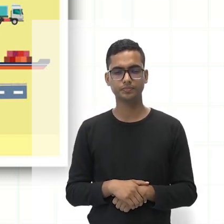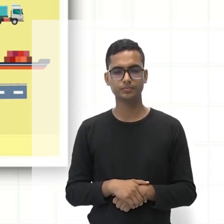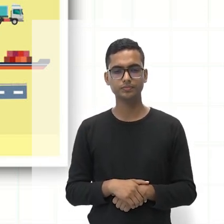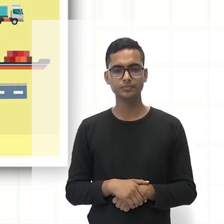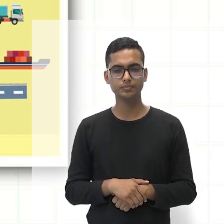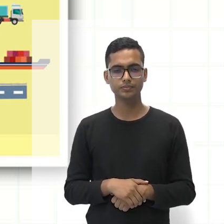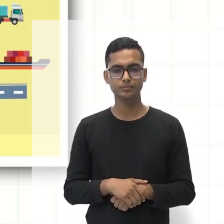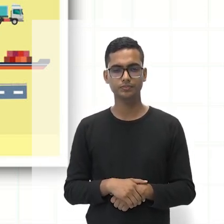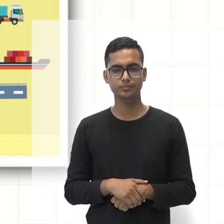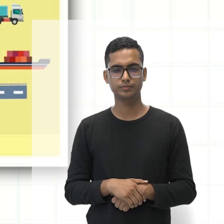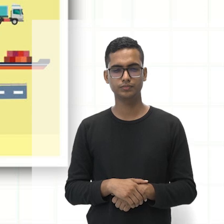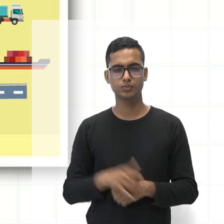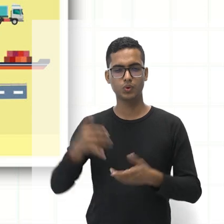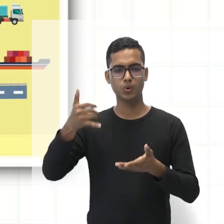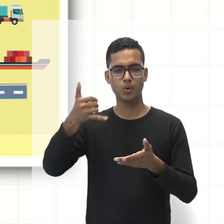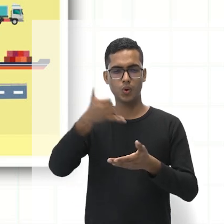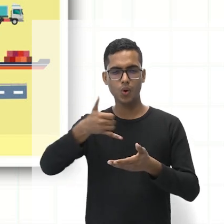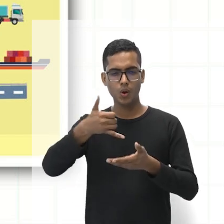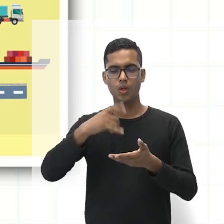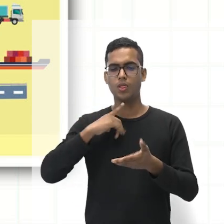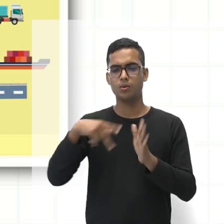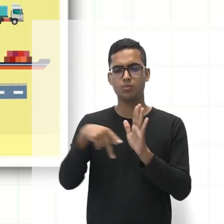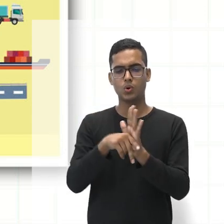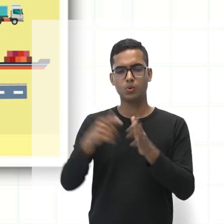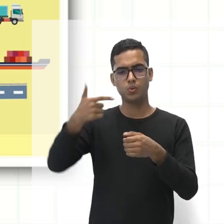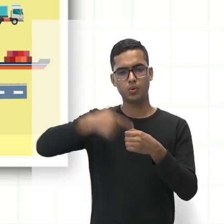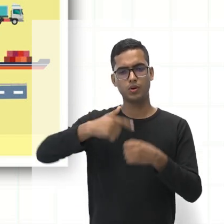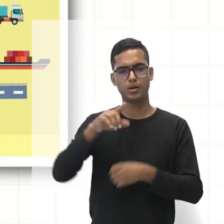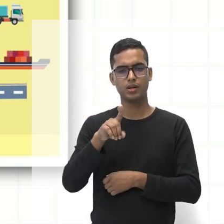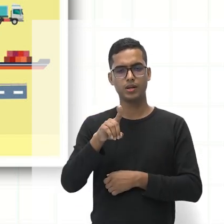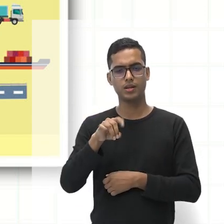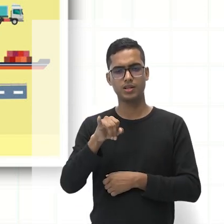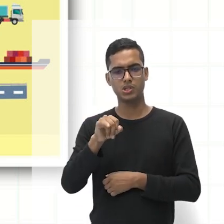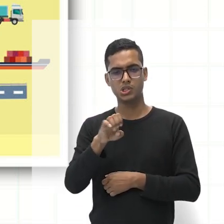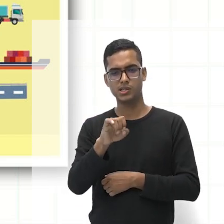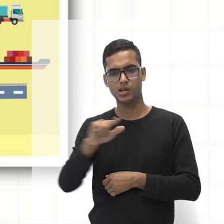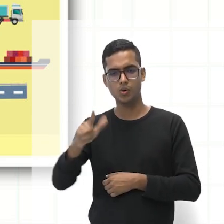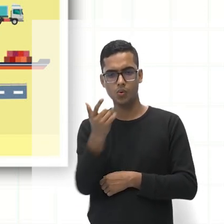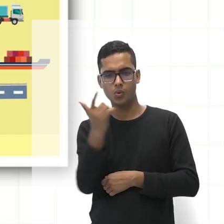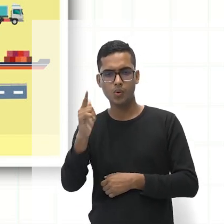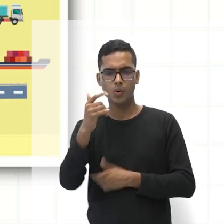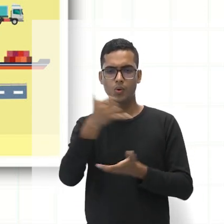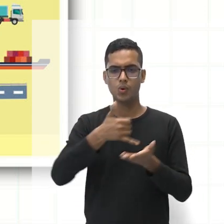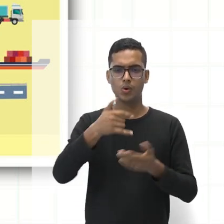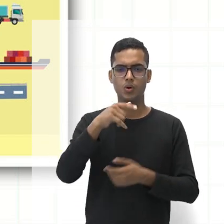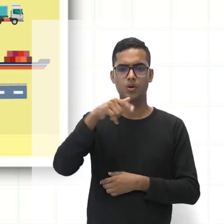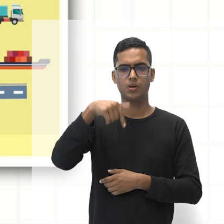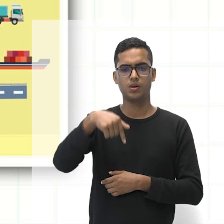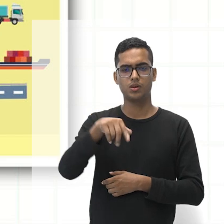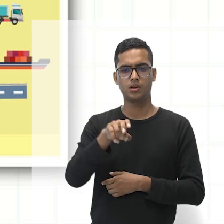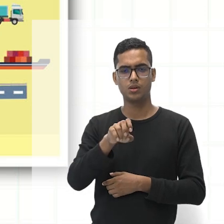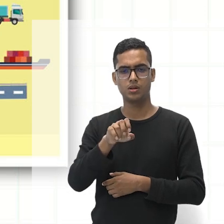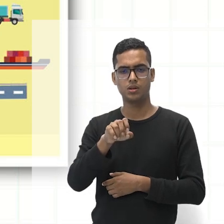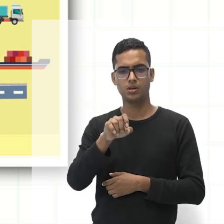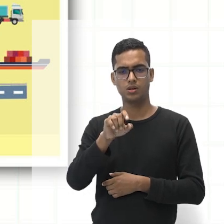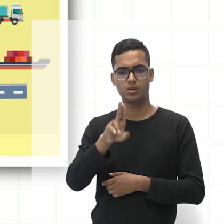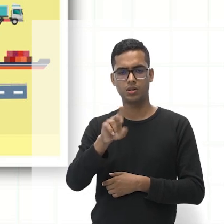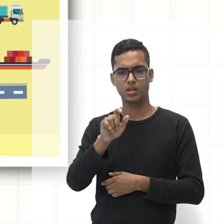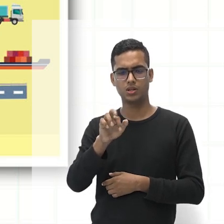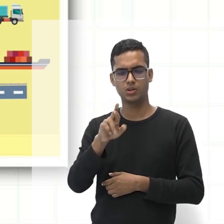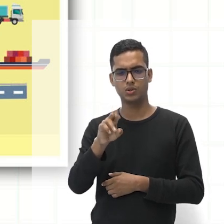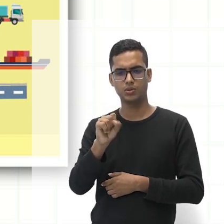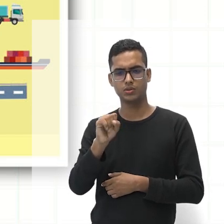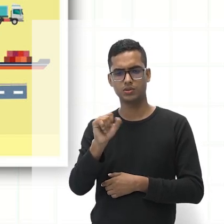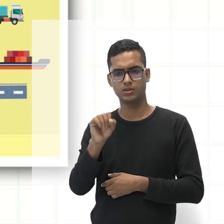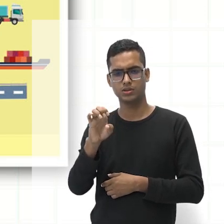nosso óleo diesel. Numa outra temperatura, o querosene. Numa outra temperatura,